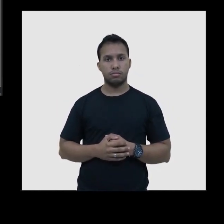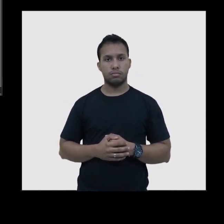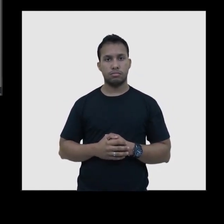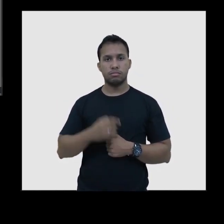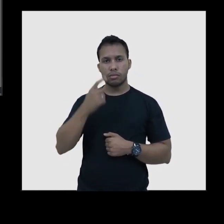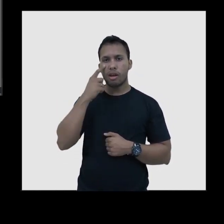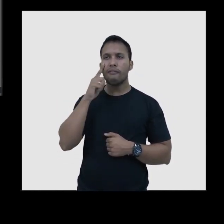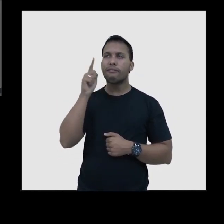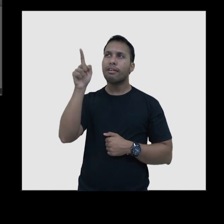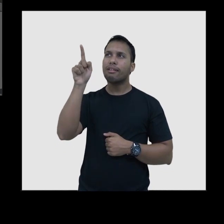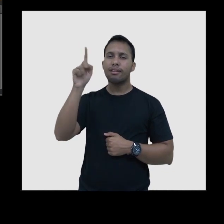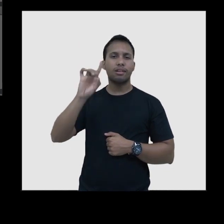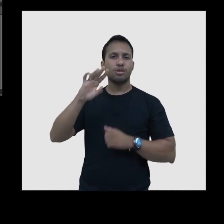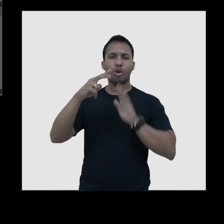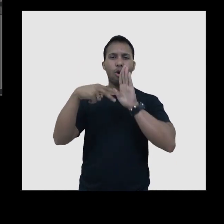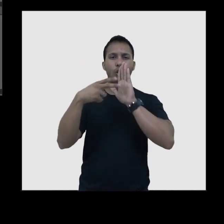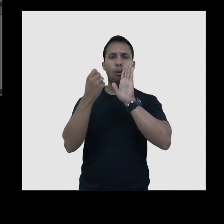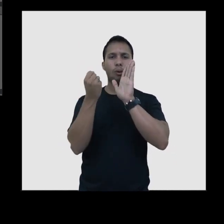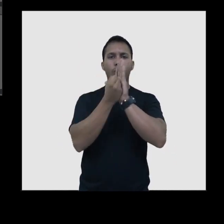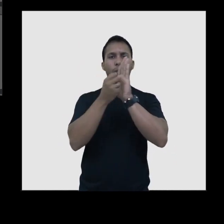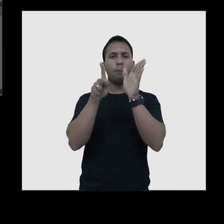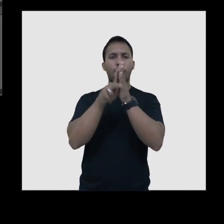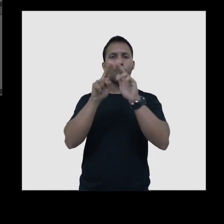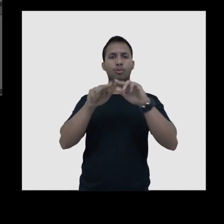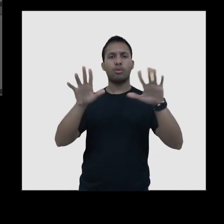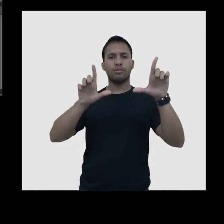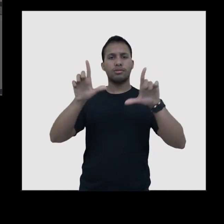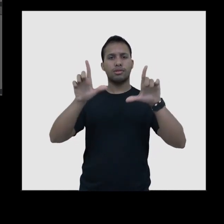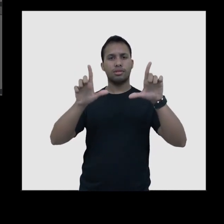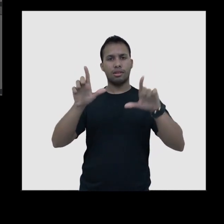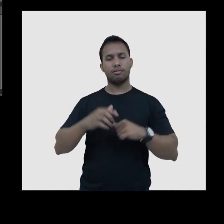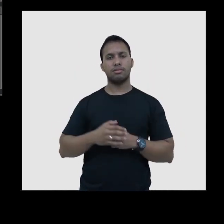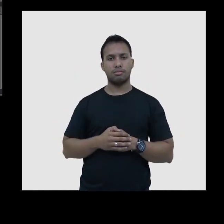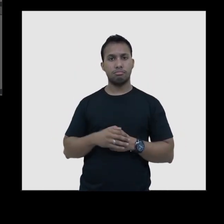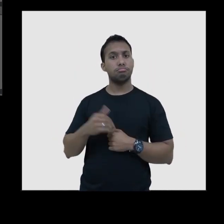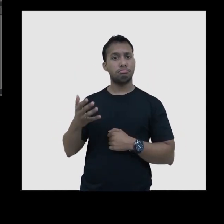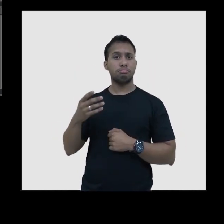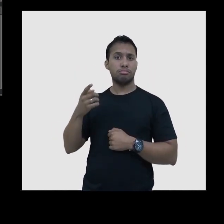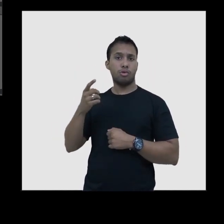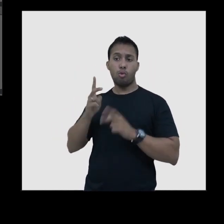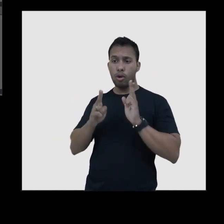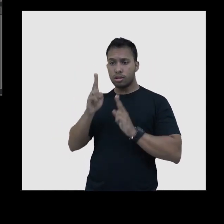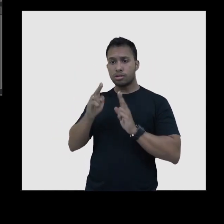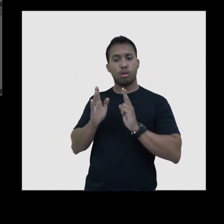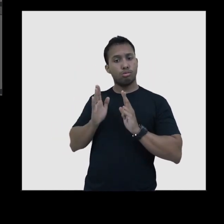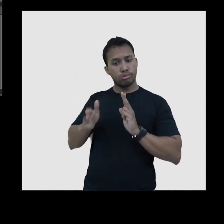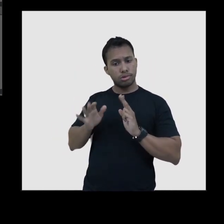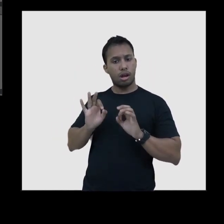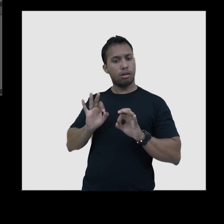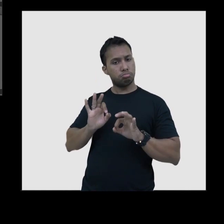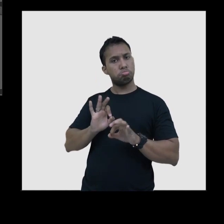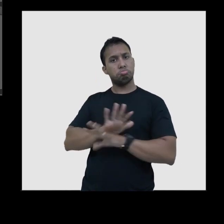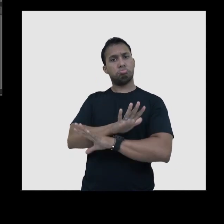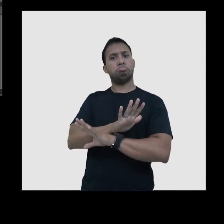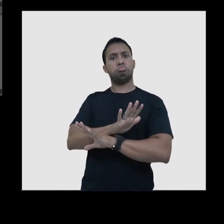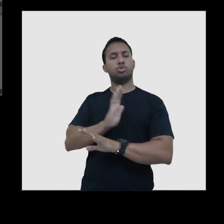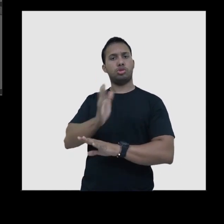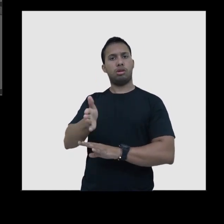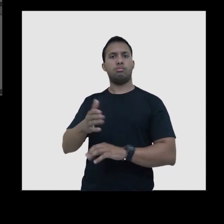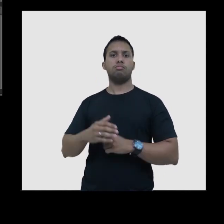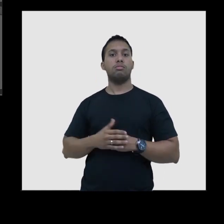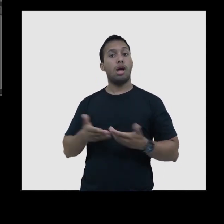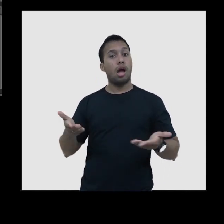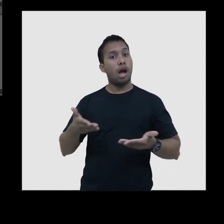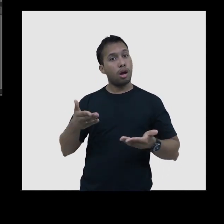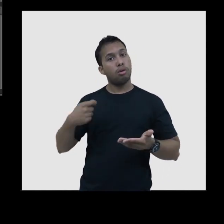somente esse finalzinho do logo da UFC TV. Então a edição, até aqui a gente já concluiu. O